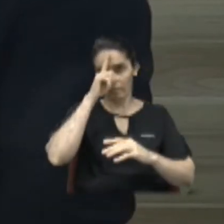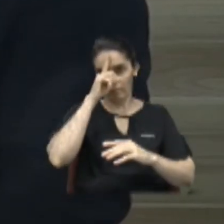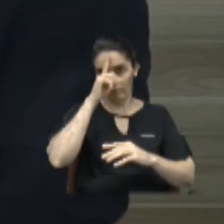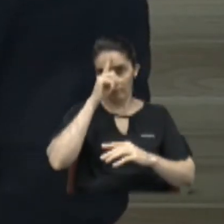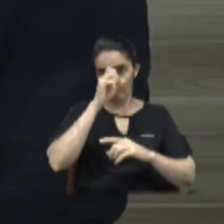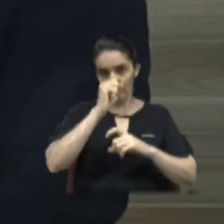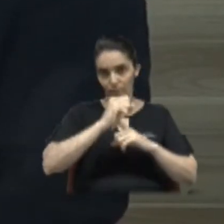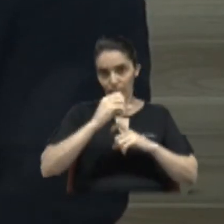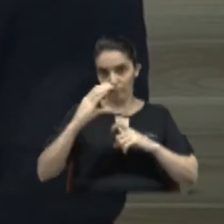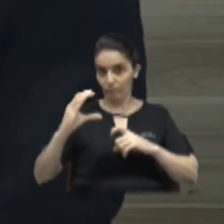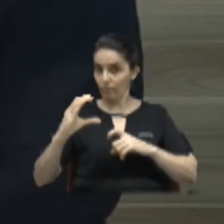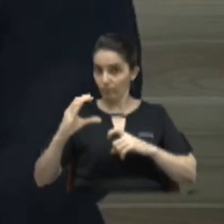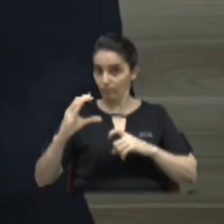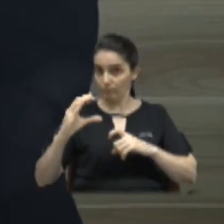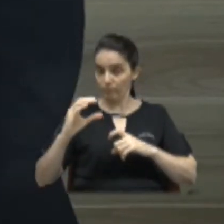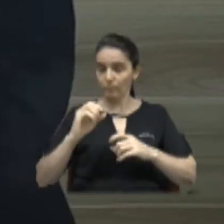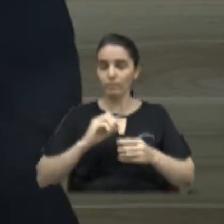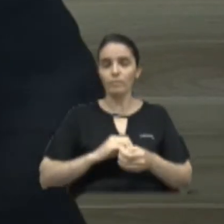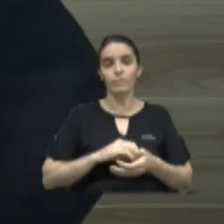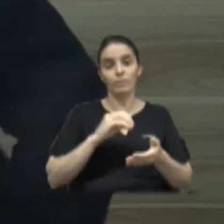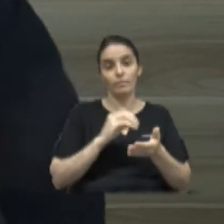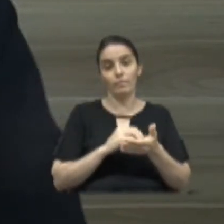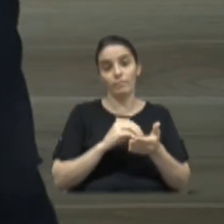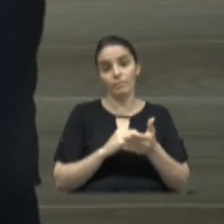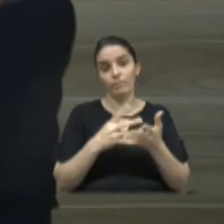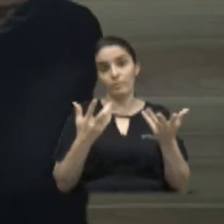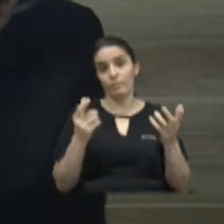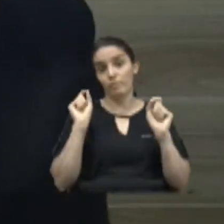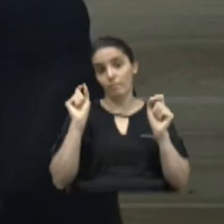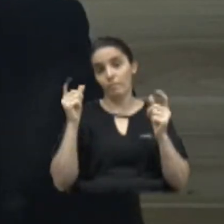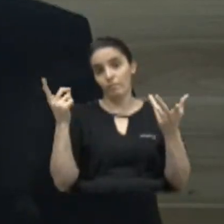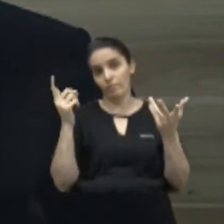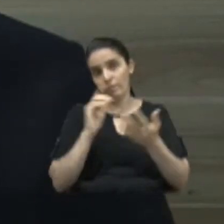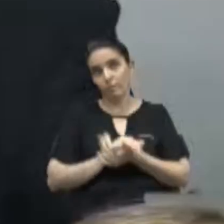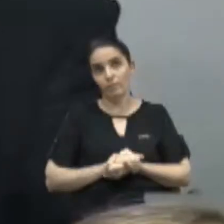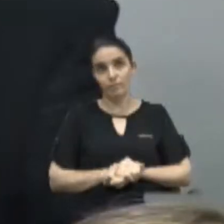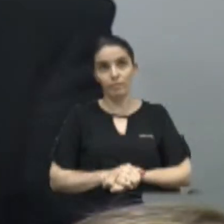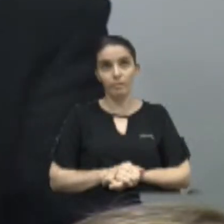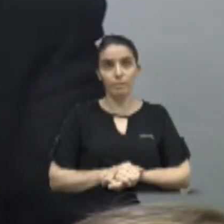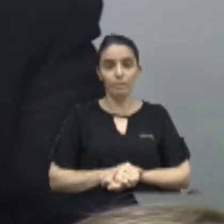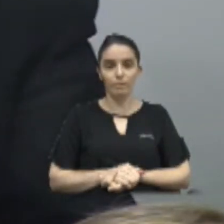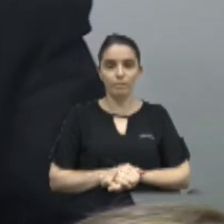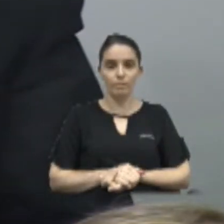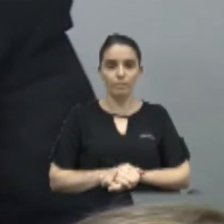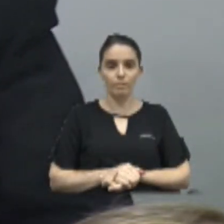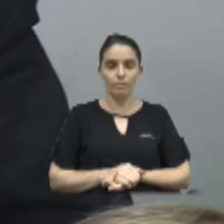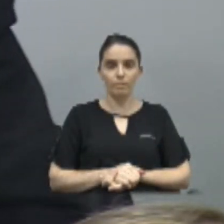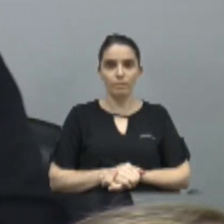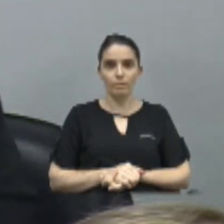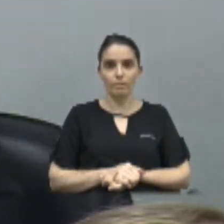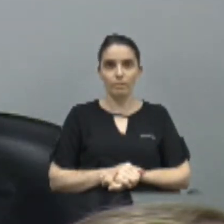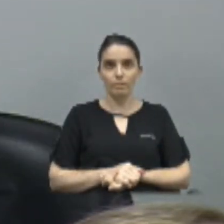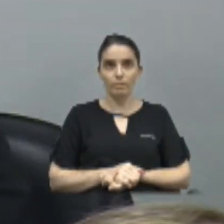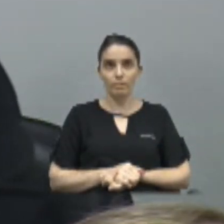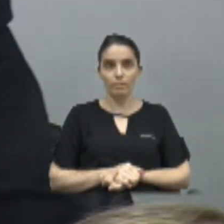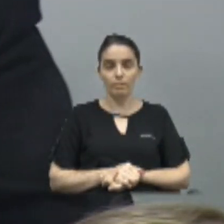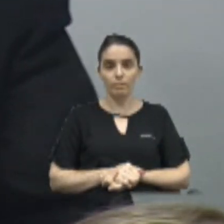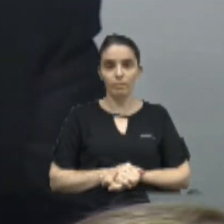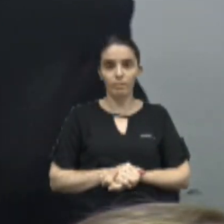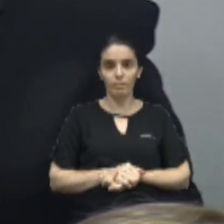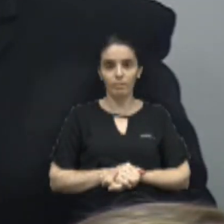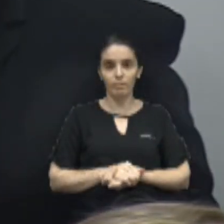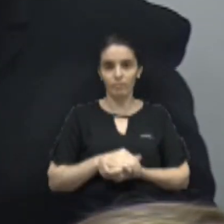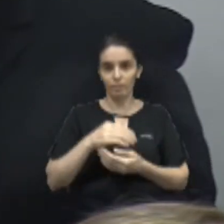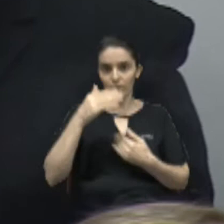especialista na rede, falta de consulta. Então, tá bom, presidente, vou parar. É isso aí, meus vereadores. Obrigado